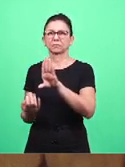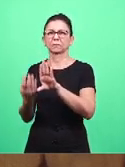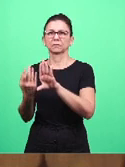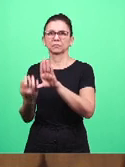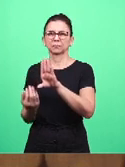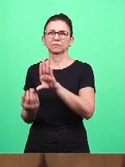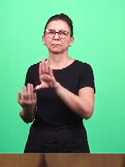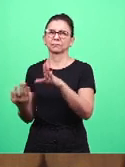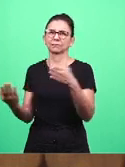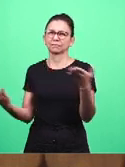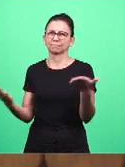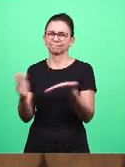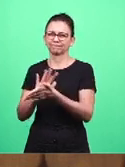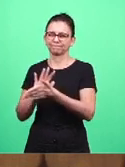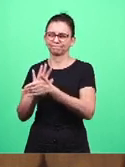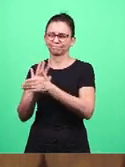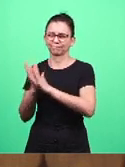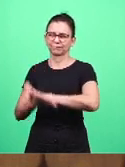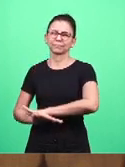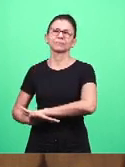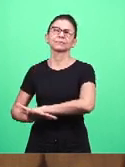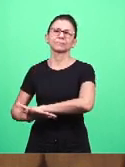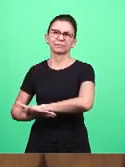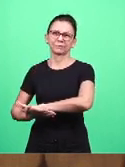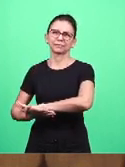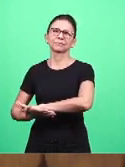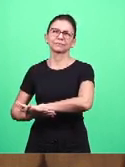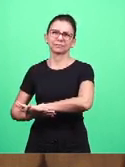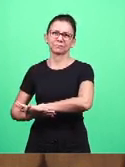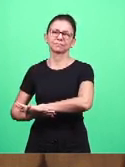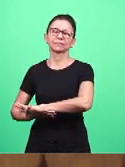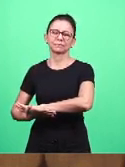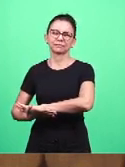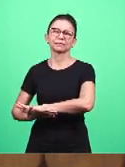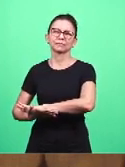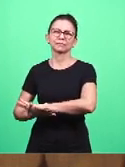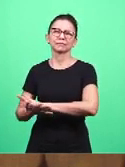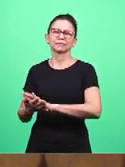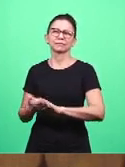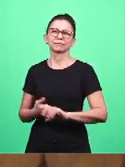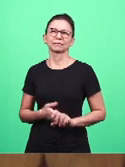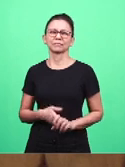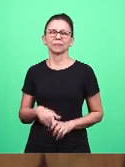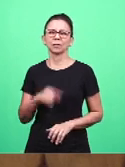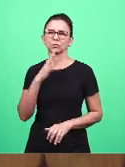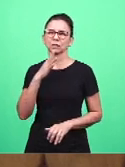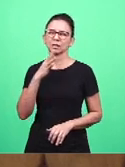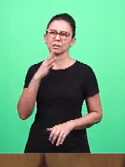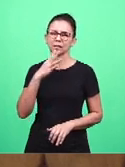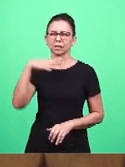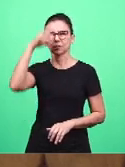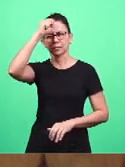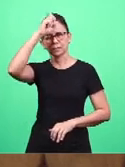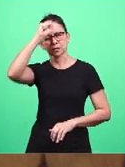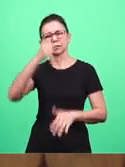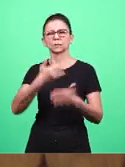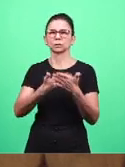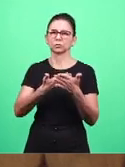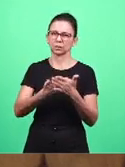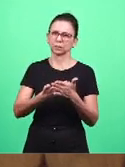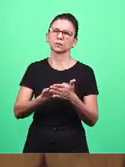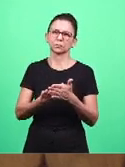um assunto paralelo, vivido lá no tempo de Neemias, com